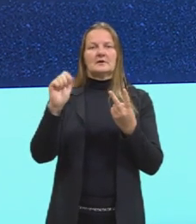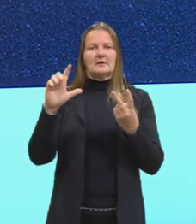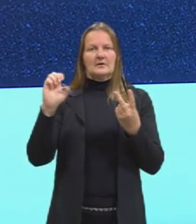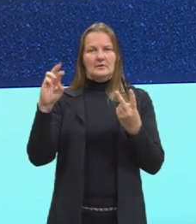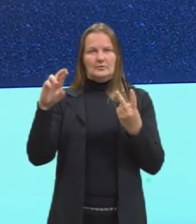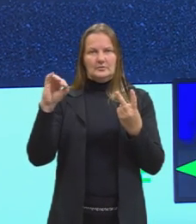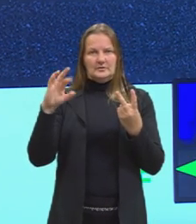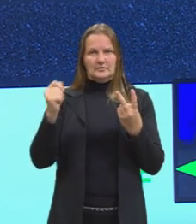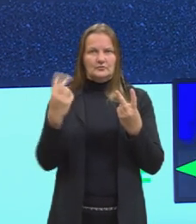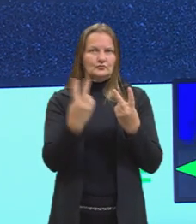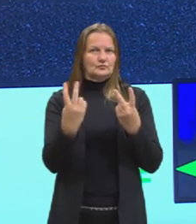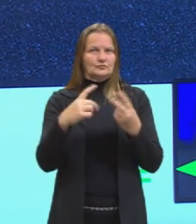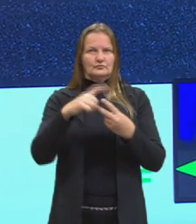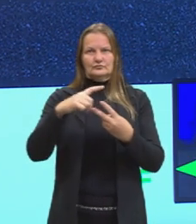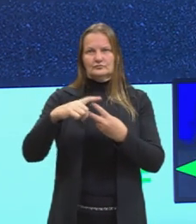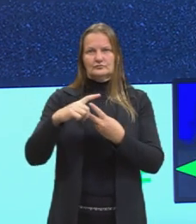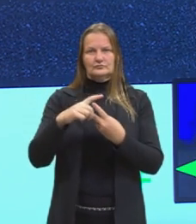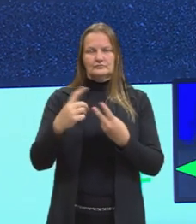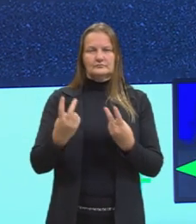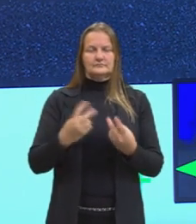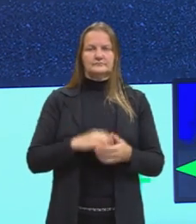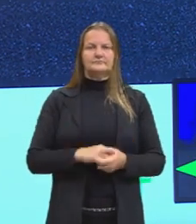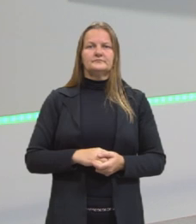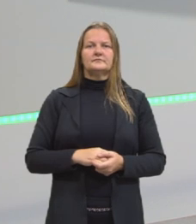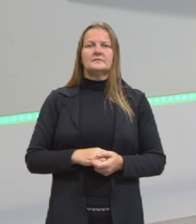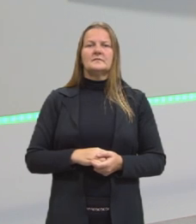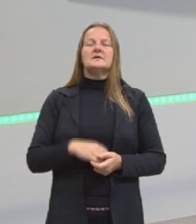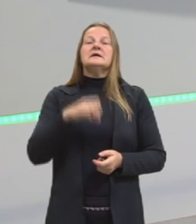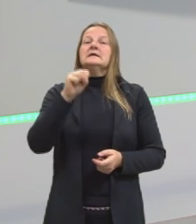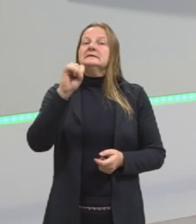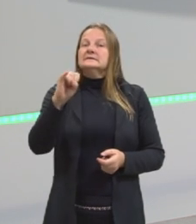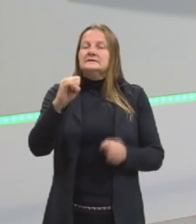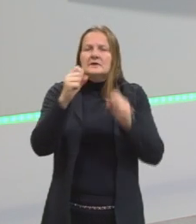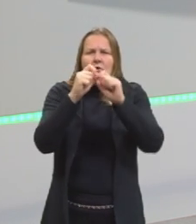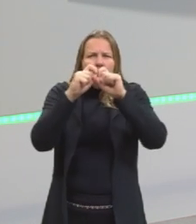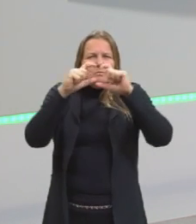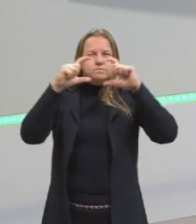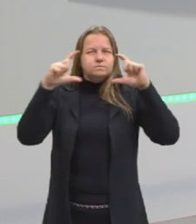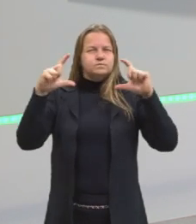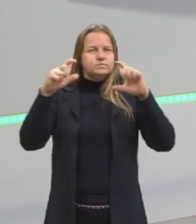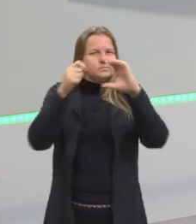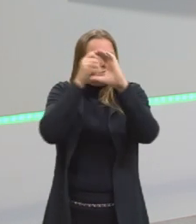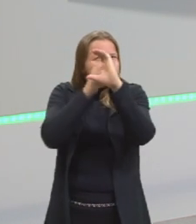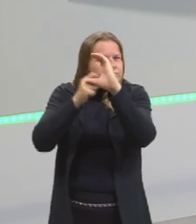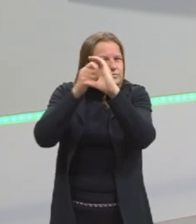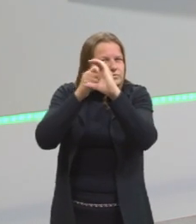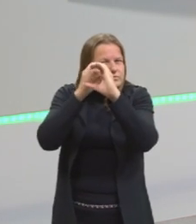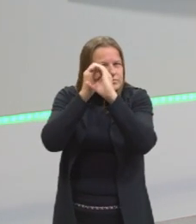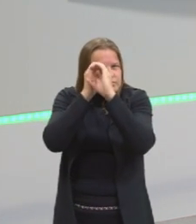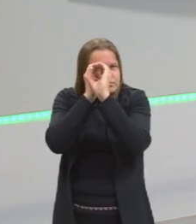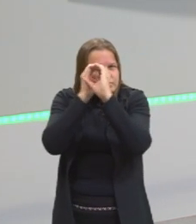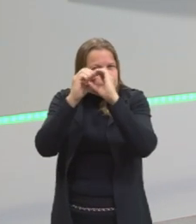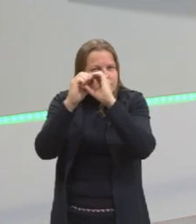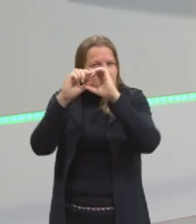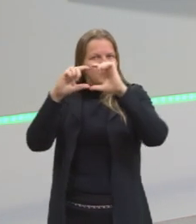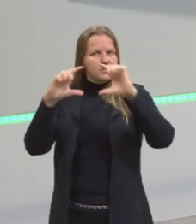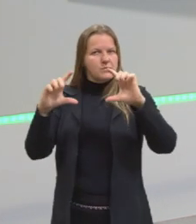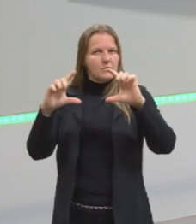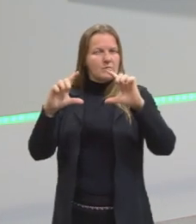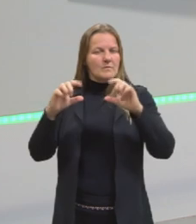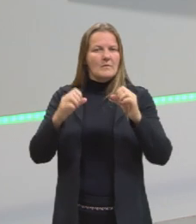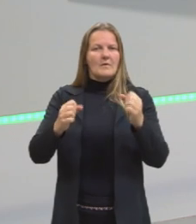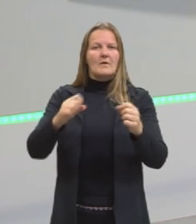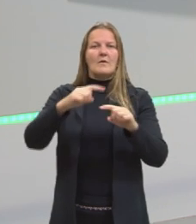enjaule e caloria é bom se a gente der um zoom maior né importante falar um pouquinho sobre isso nessa